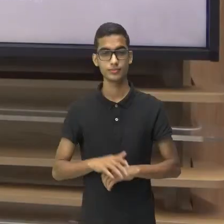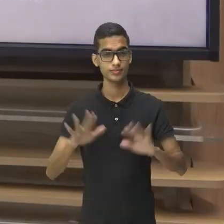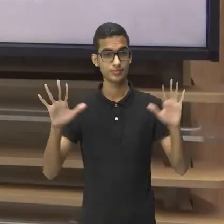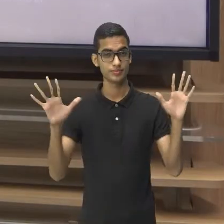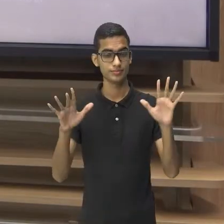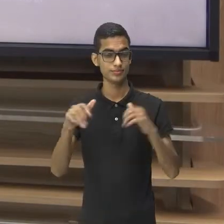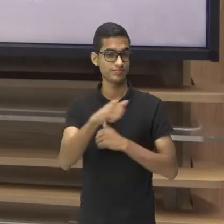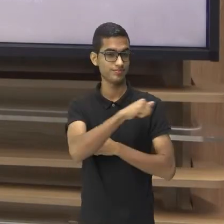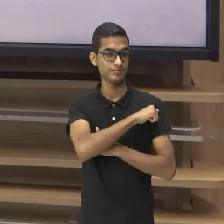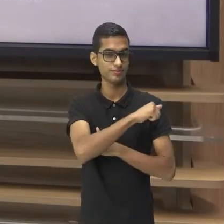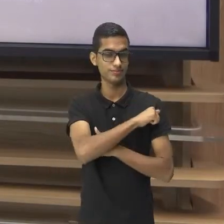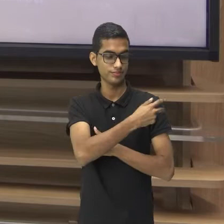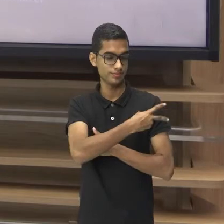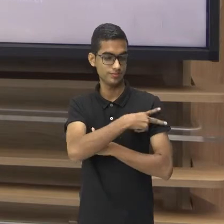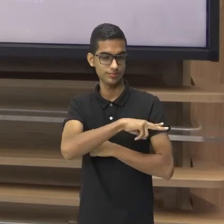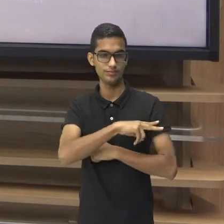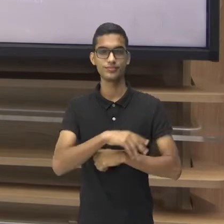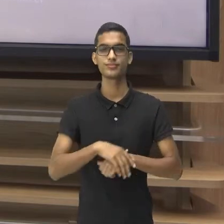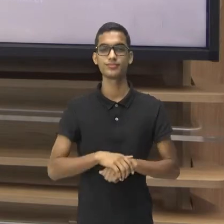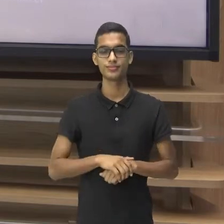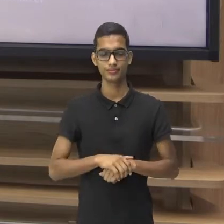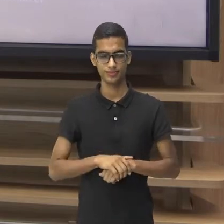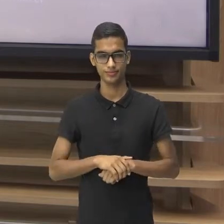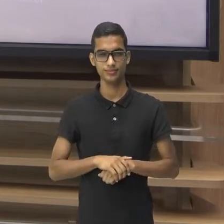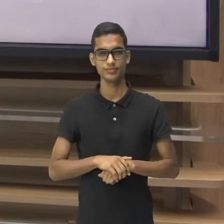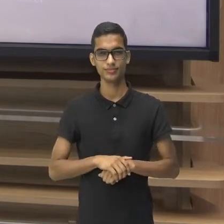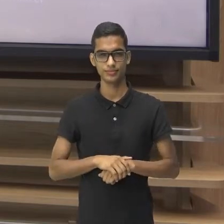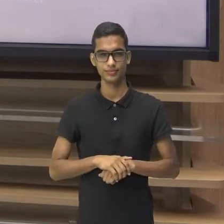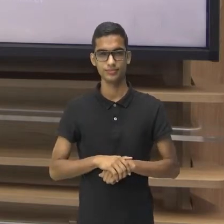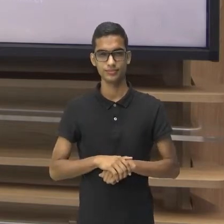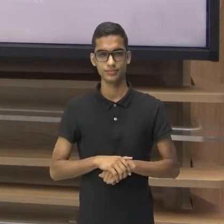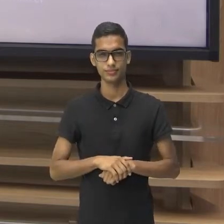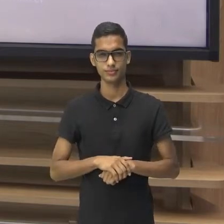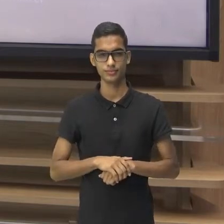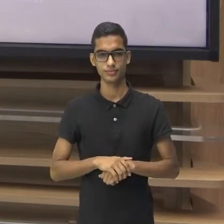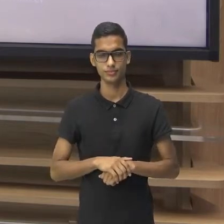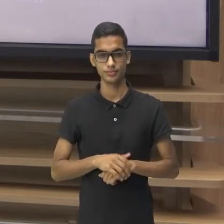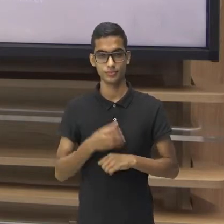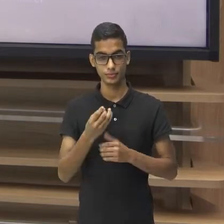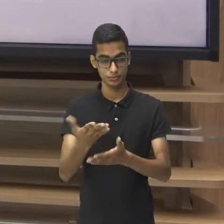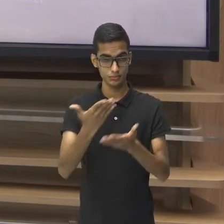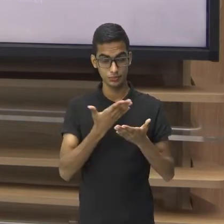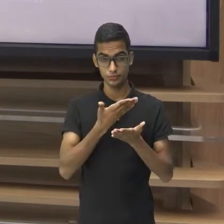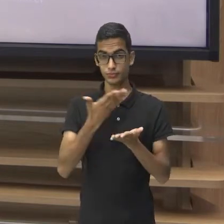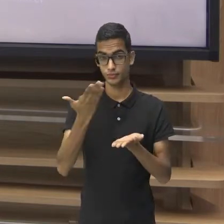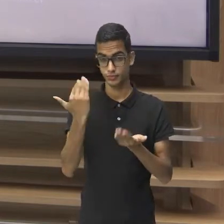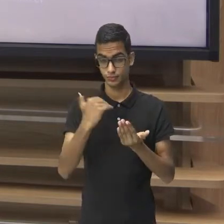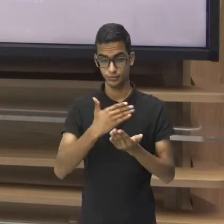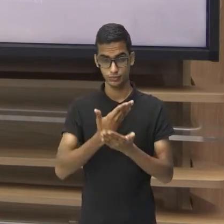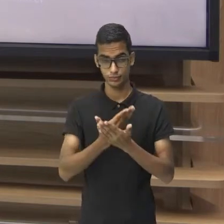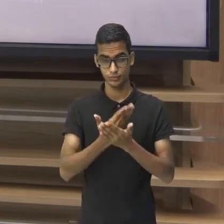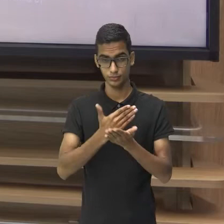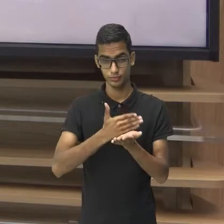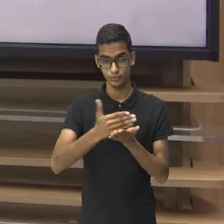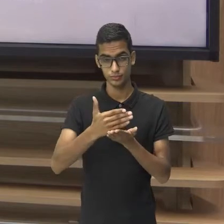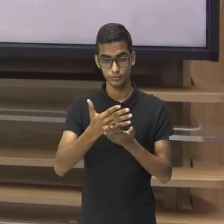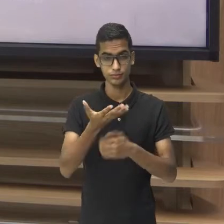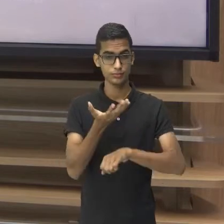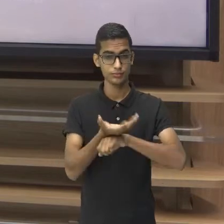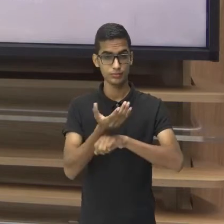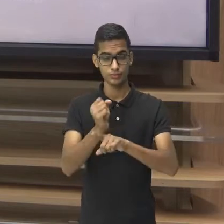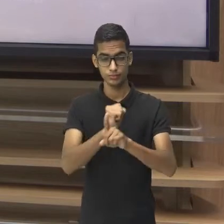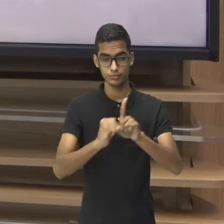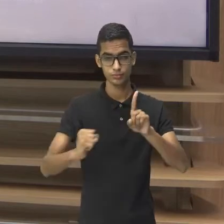Olá, estudantes da segunda série do ensino médio. Vamos iniciar a nossa aula de